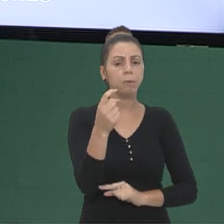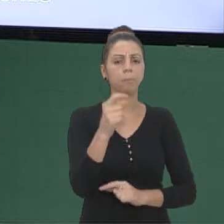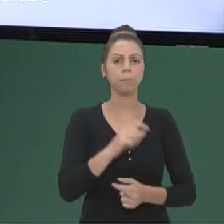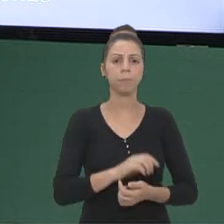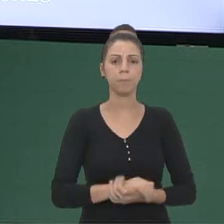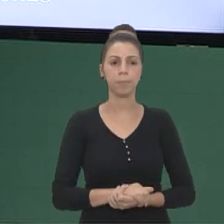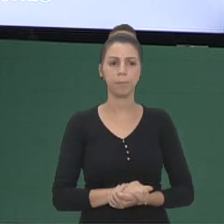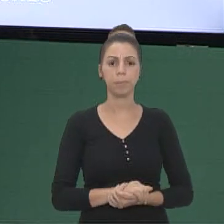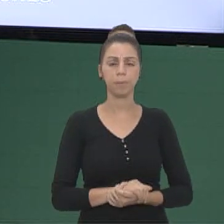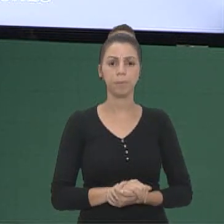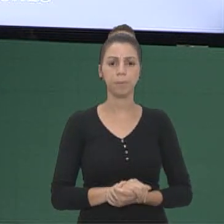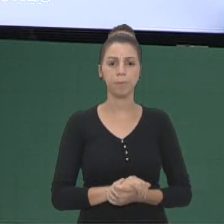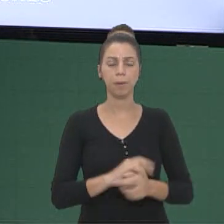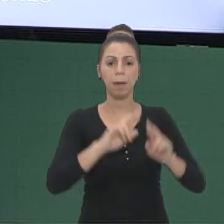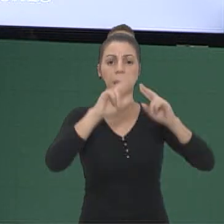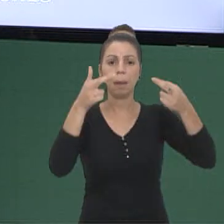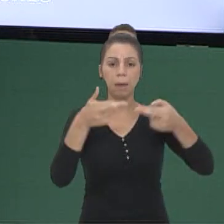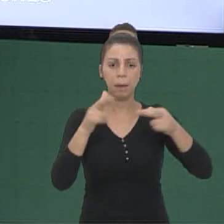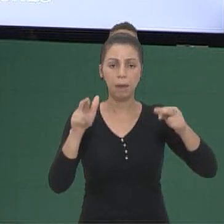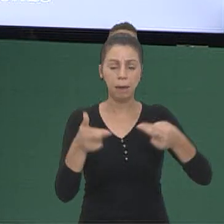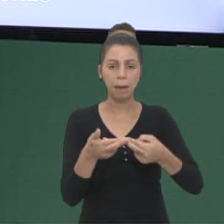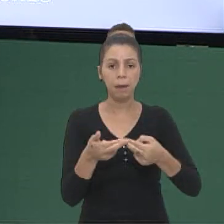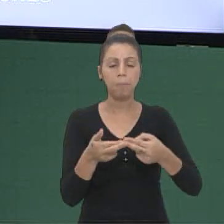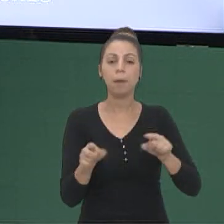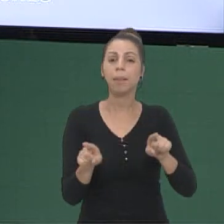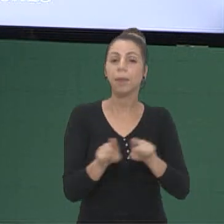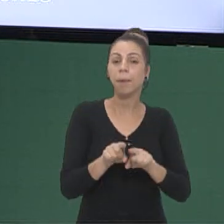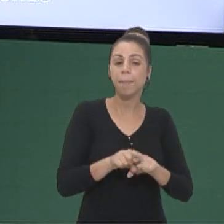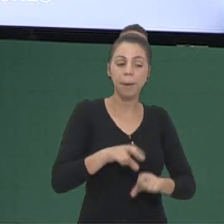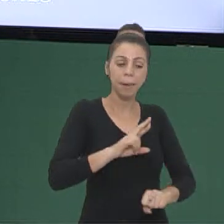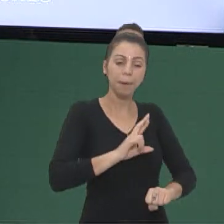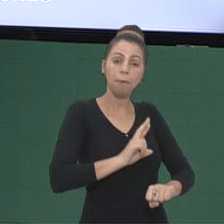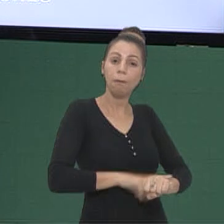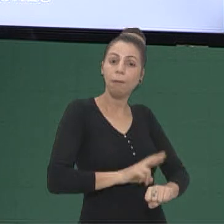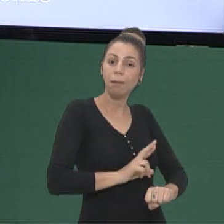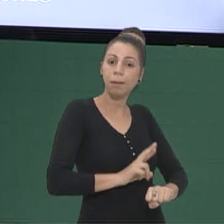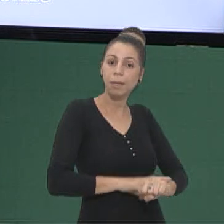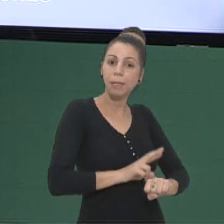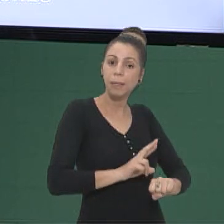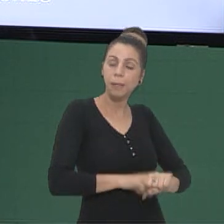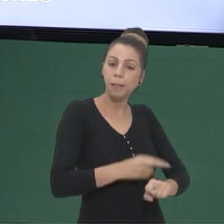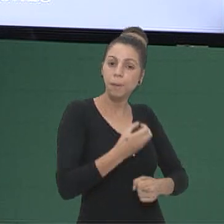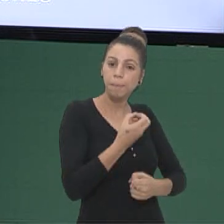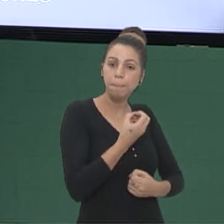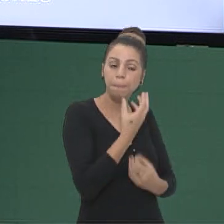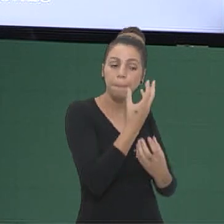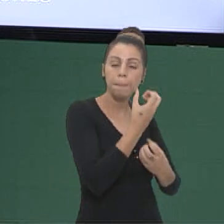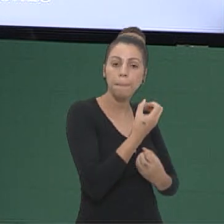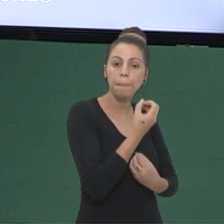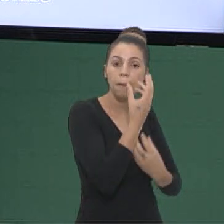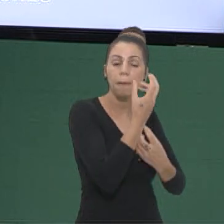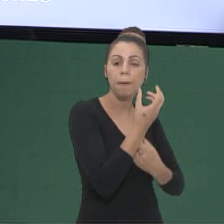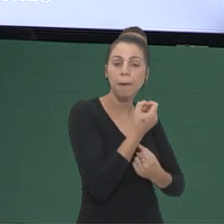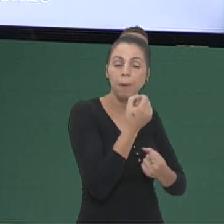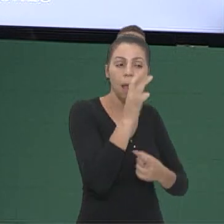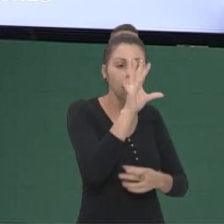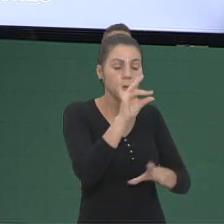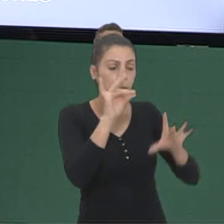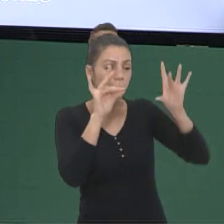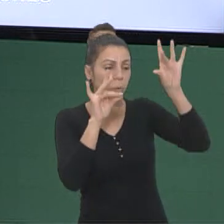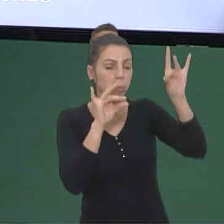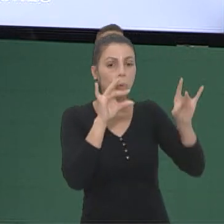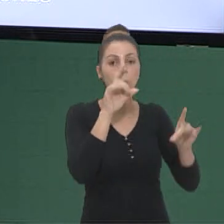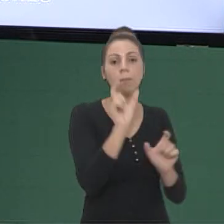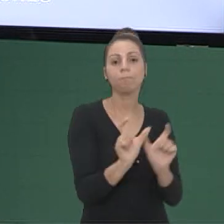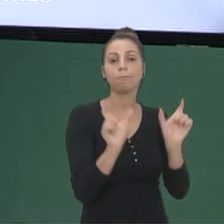estrofes. Rimas, ritmo, a musicalidade do poema, aquela escolha de palavras específicas para